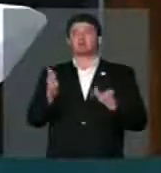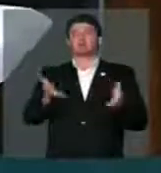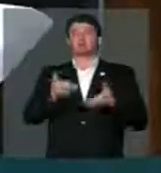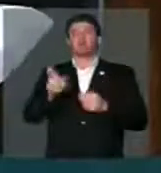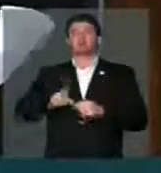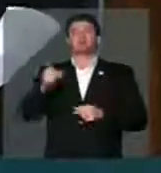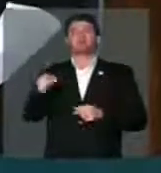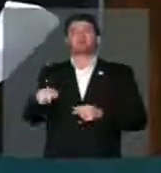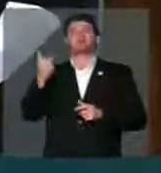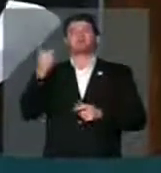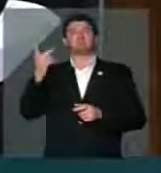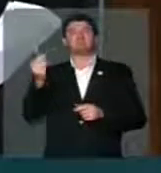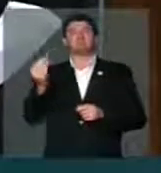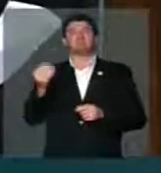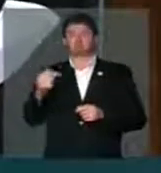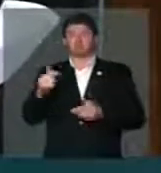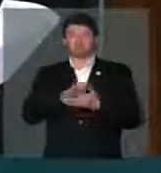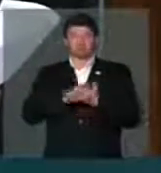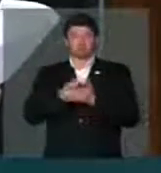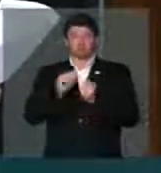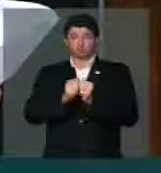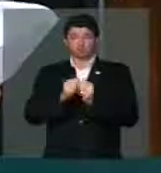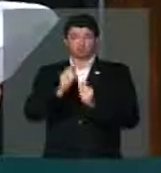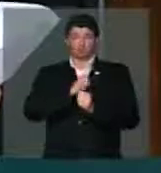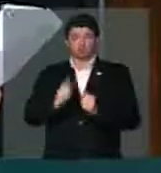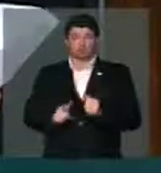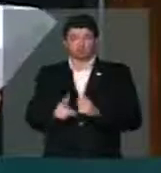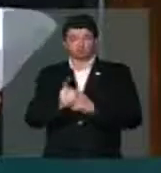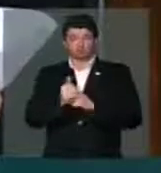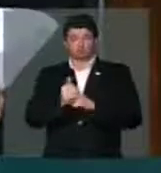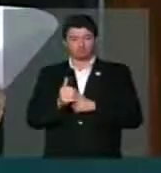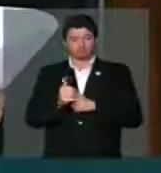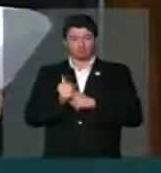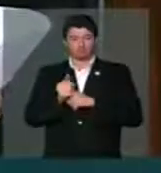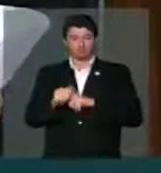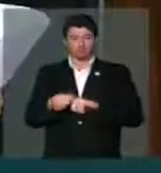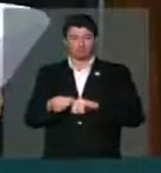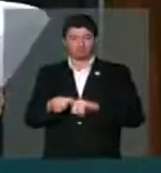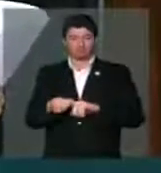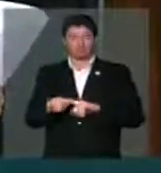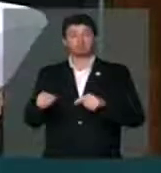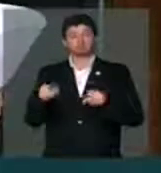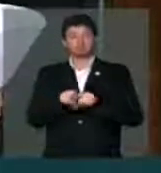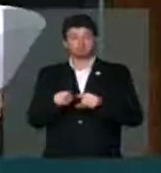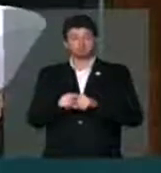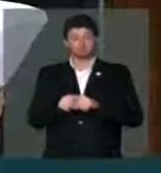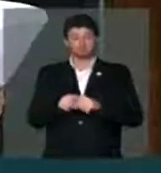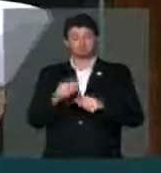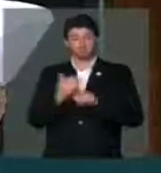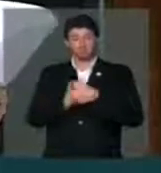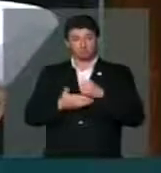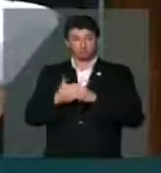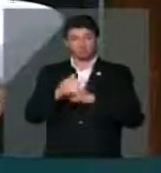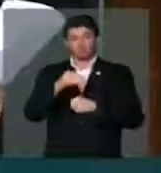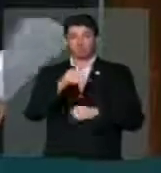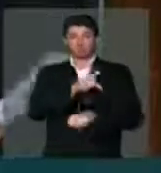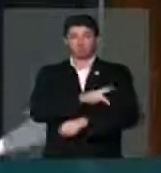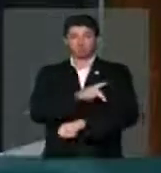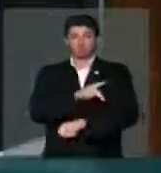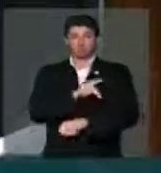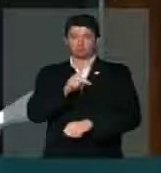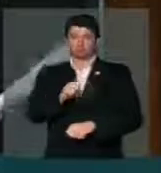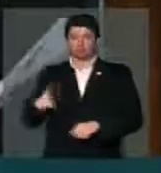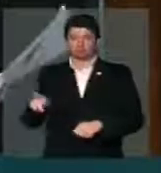serventia junto ao governo federal. A questão também da estipulação do piso dos magistérios, quando